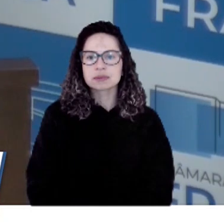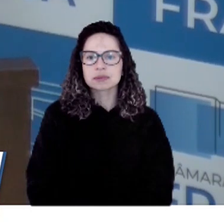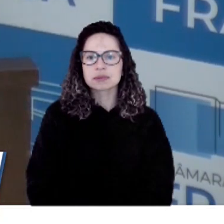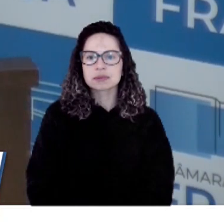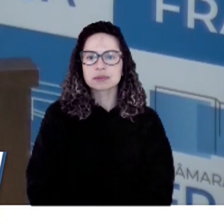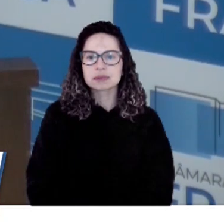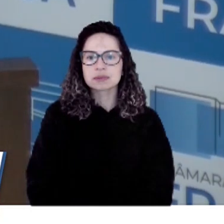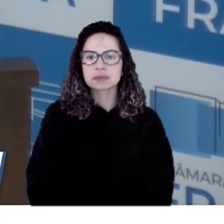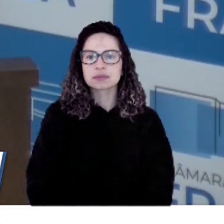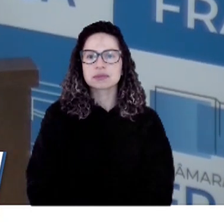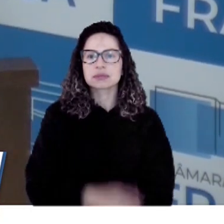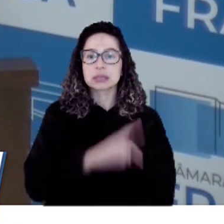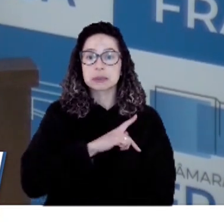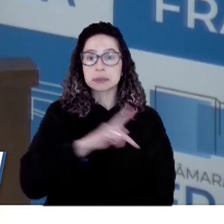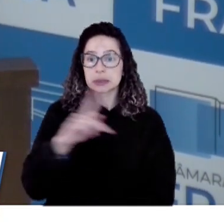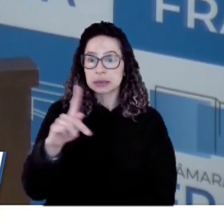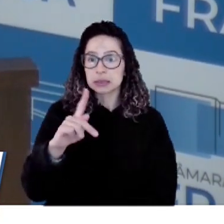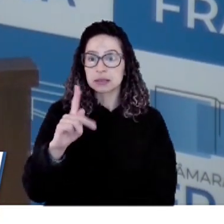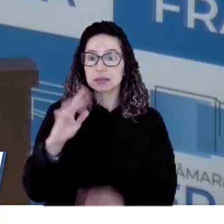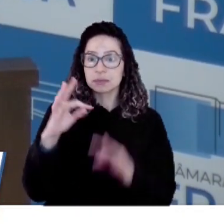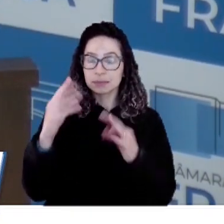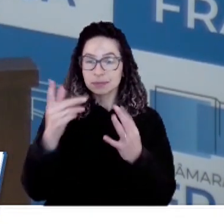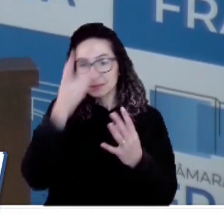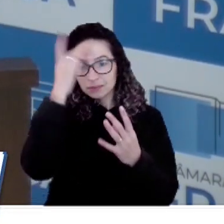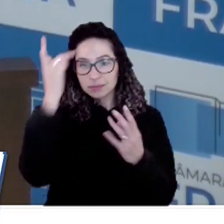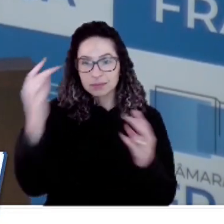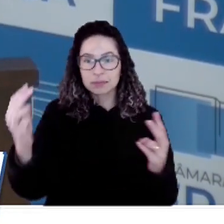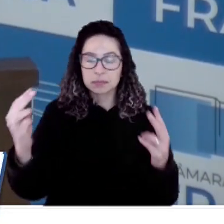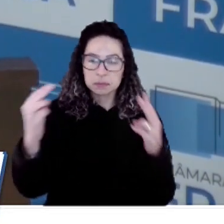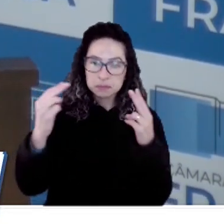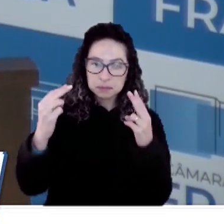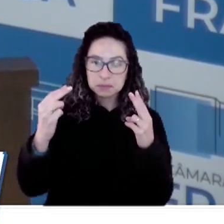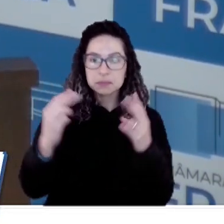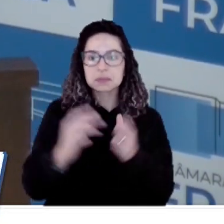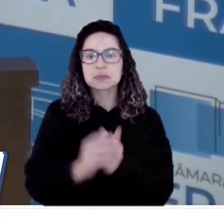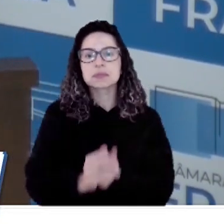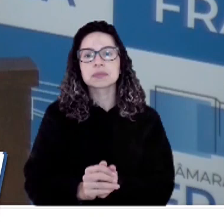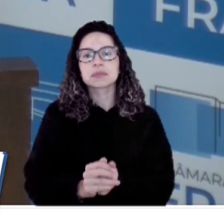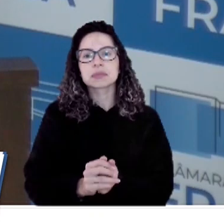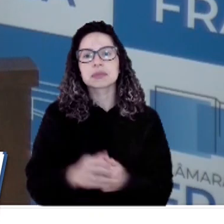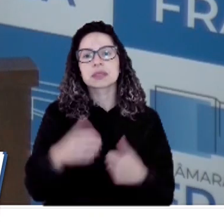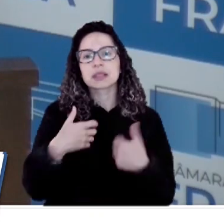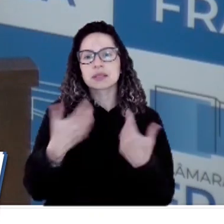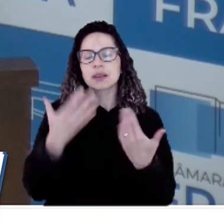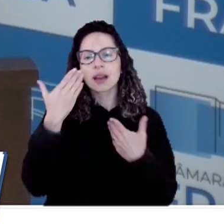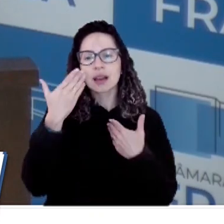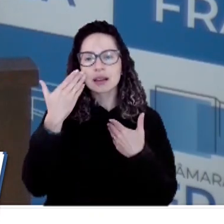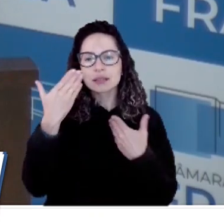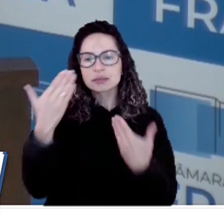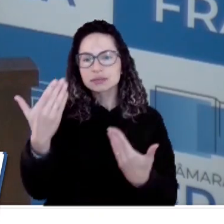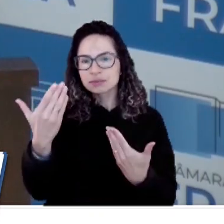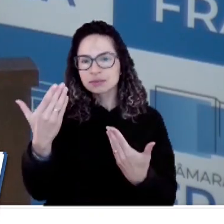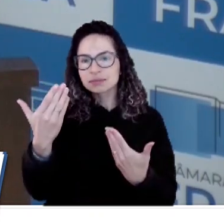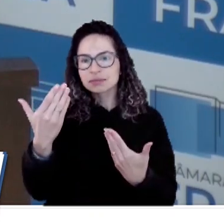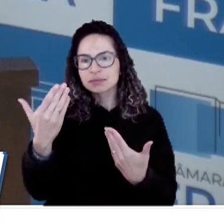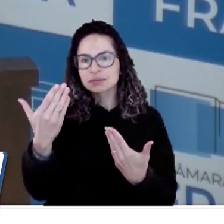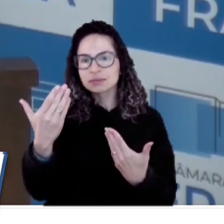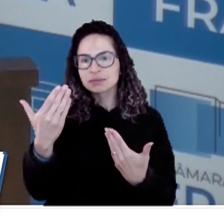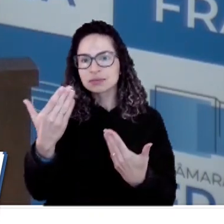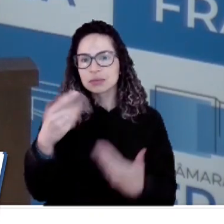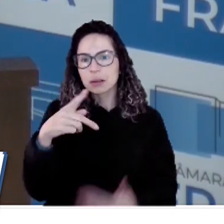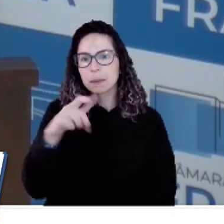Senhor presidente, nobres pares, público aqui presente, quero saudar o Paulo